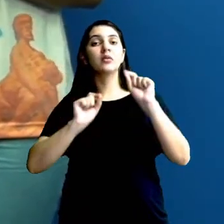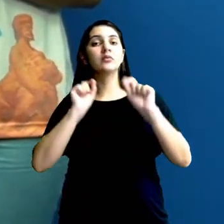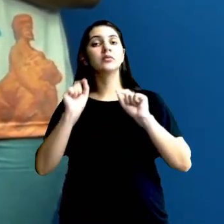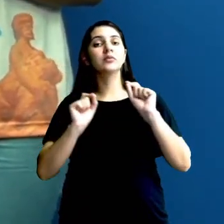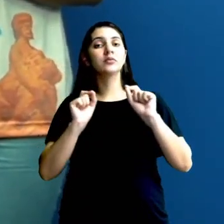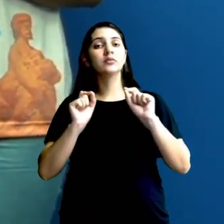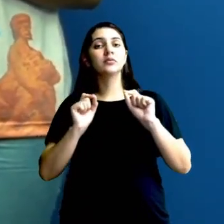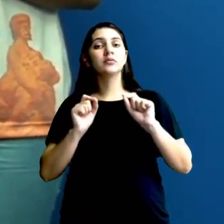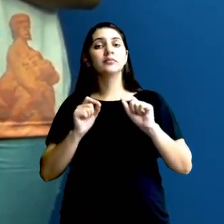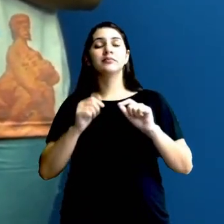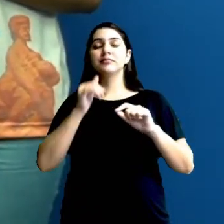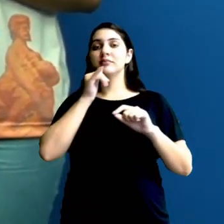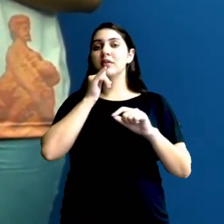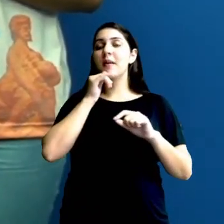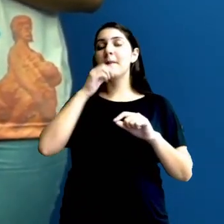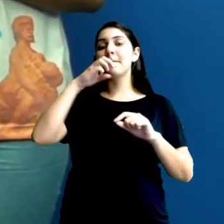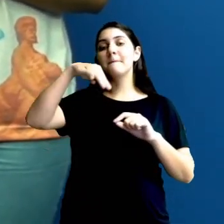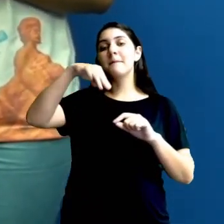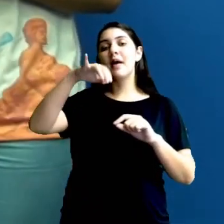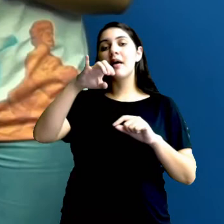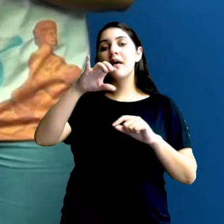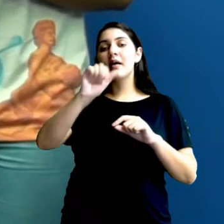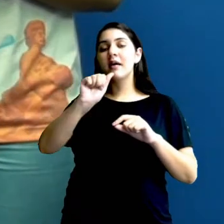nomear como meia volta.